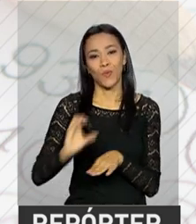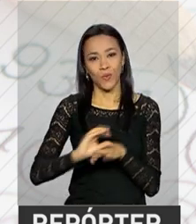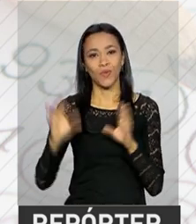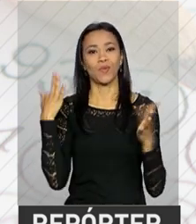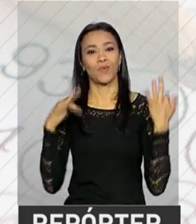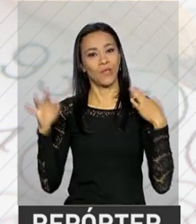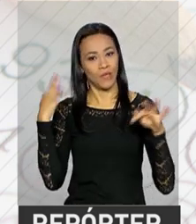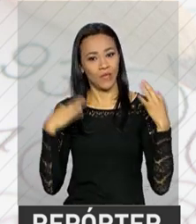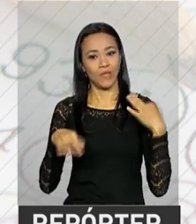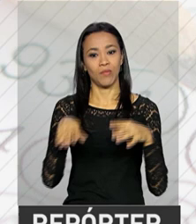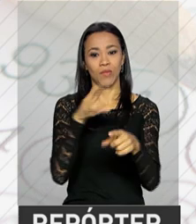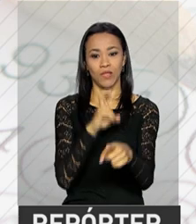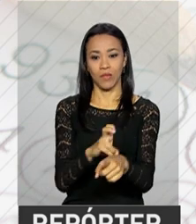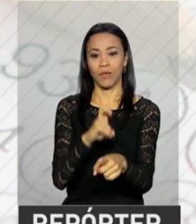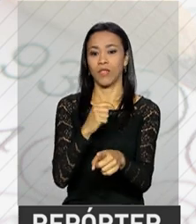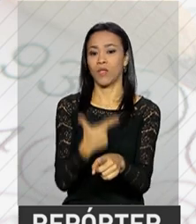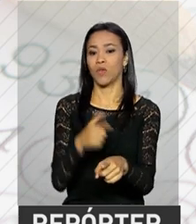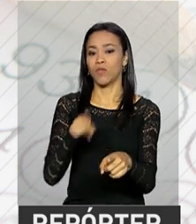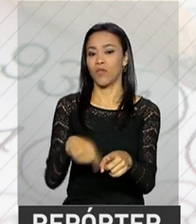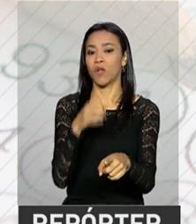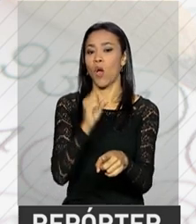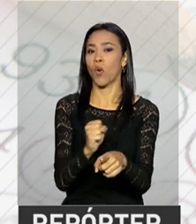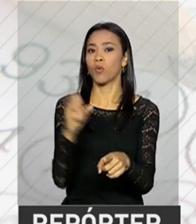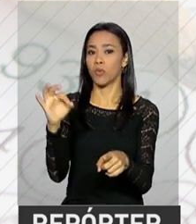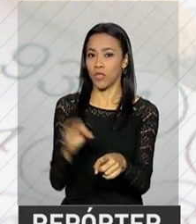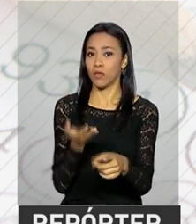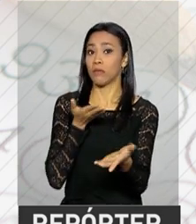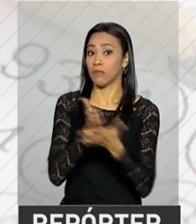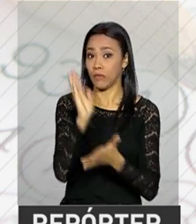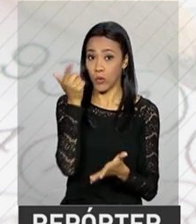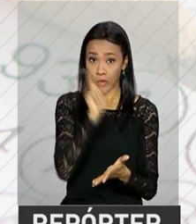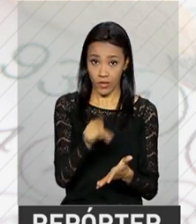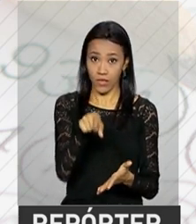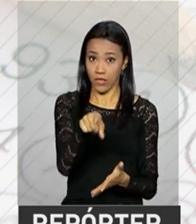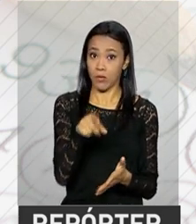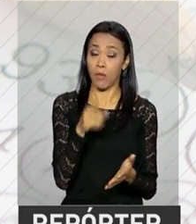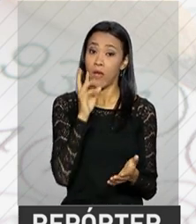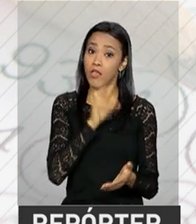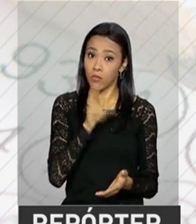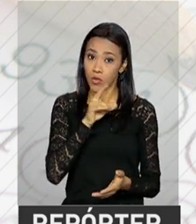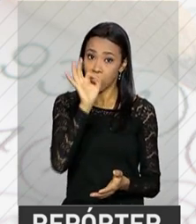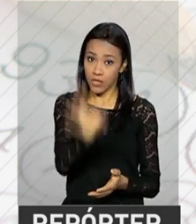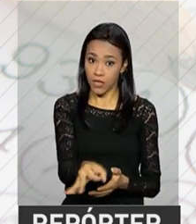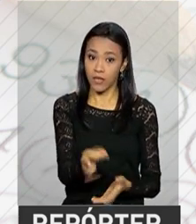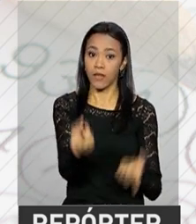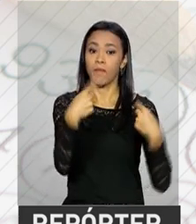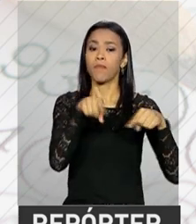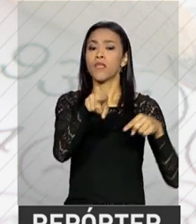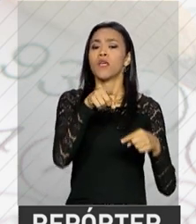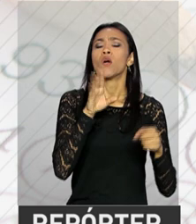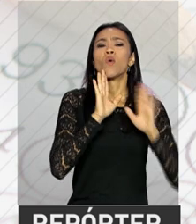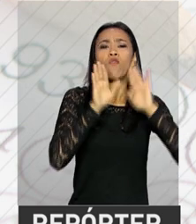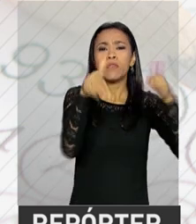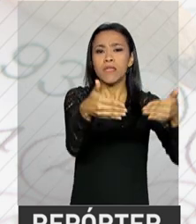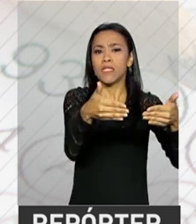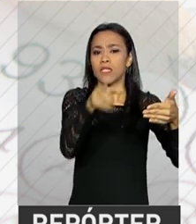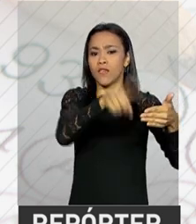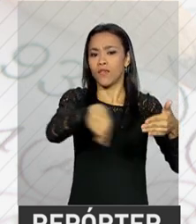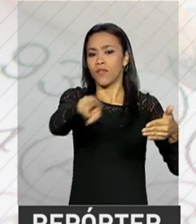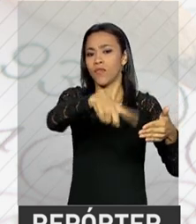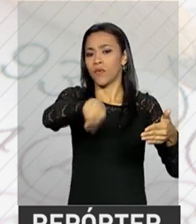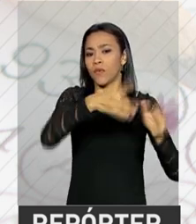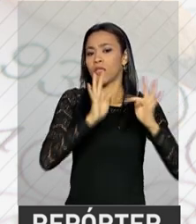com 52,8 de respostas corretas nas perguntas de conhecimento específico Os estudantes dos cursos de